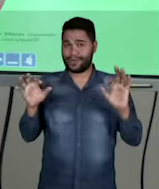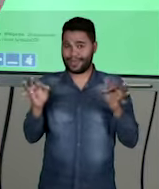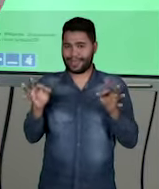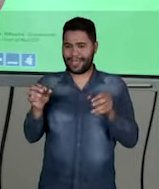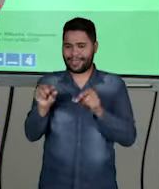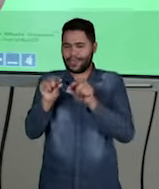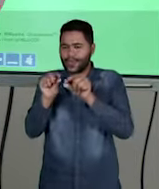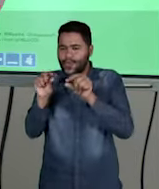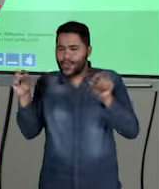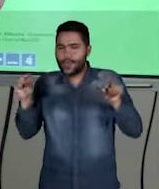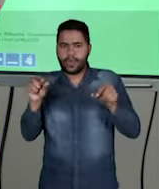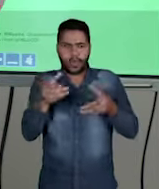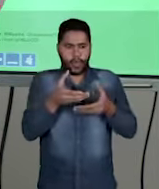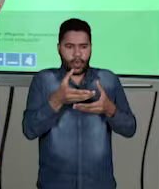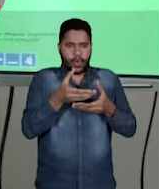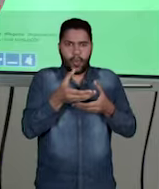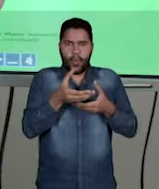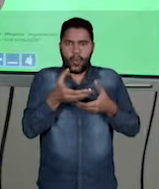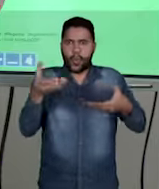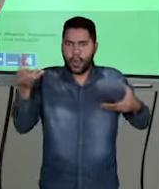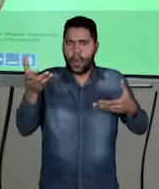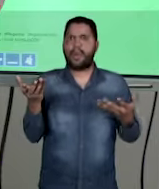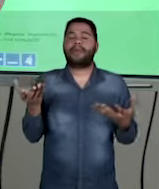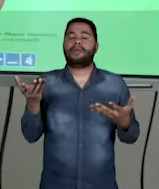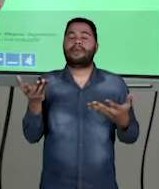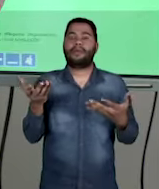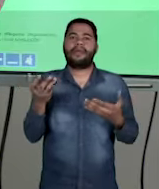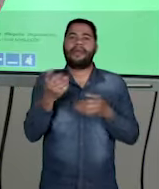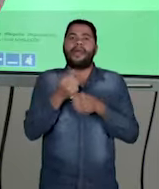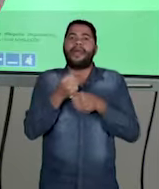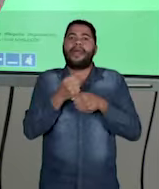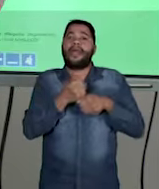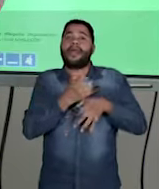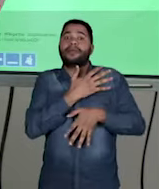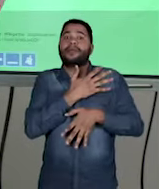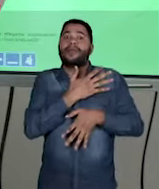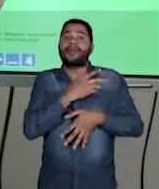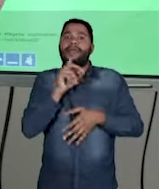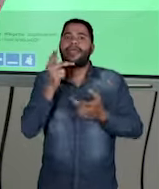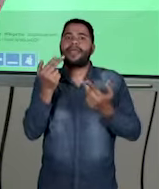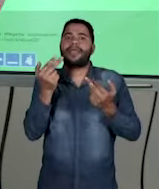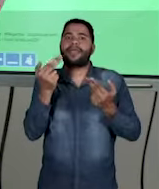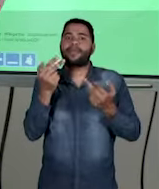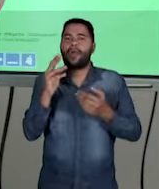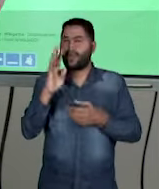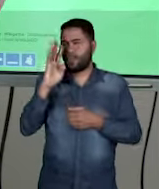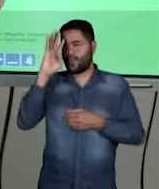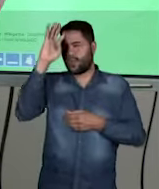dessa mangueira. Então, pensa, a artéria é como se fosse a mangueira do